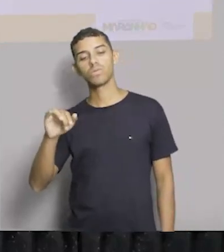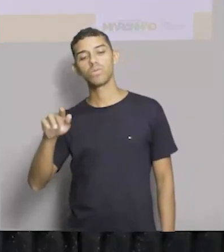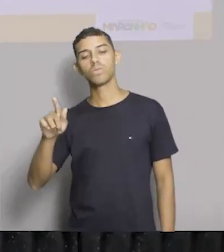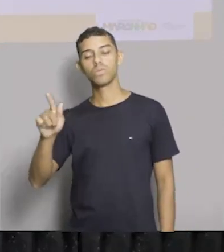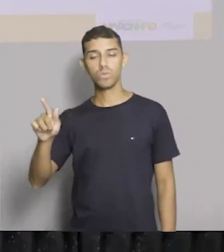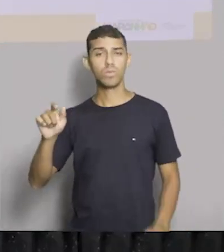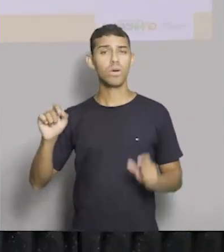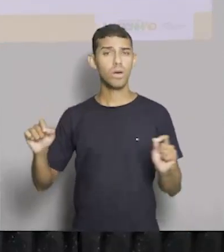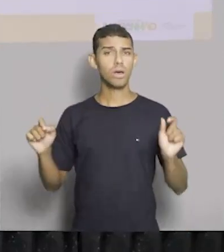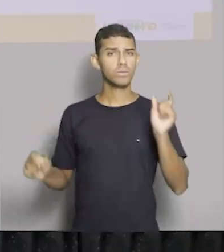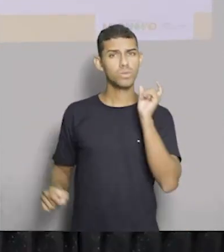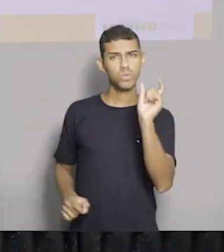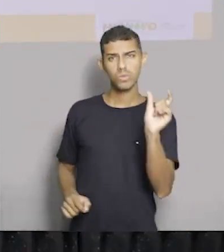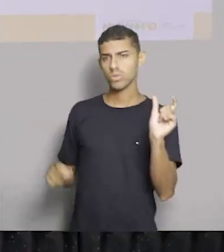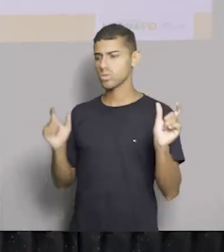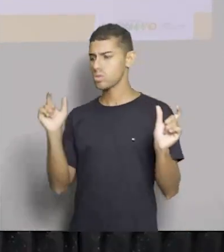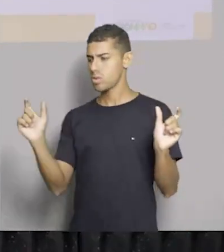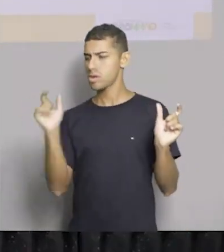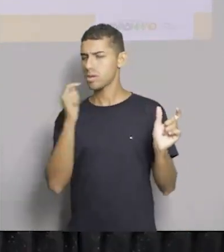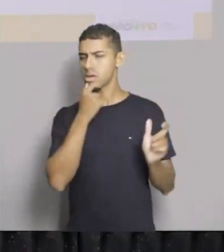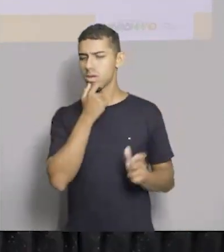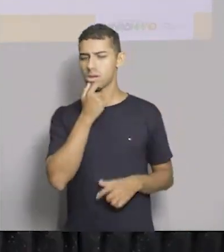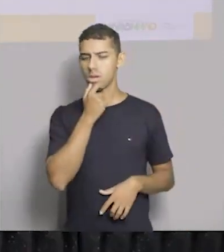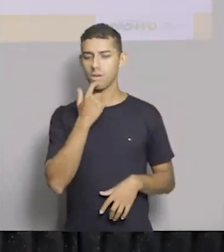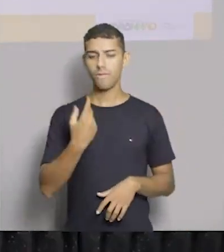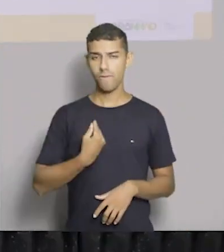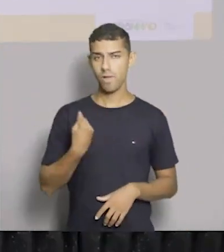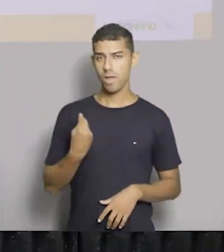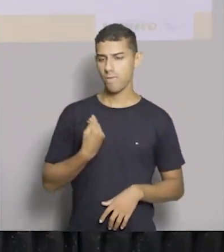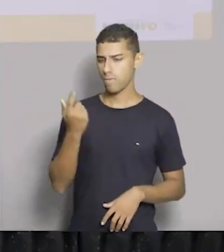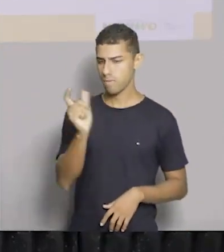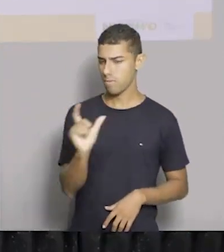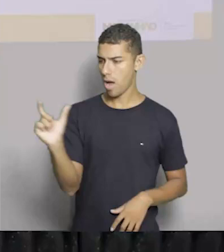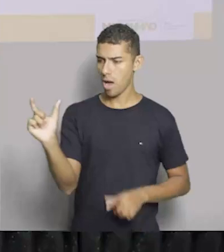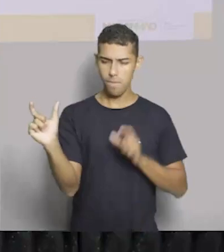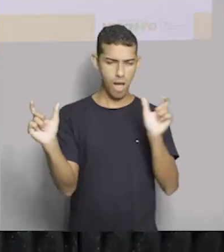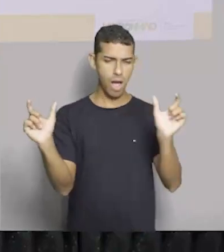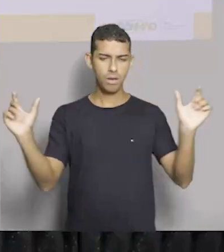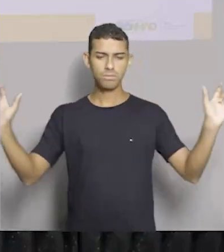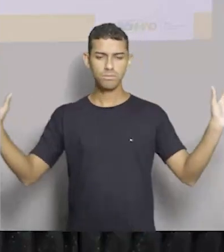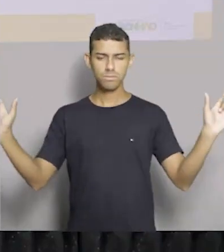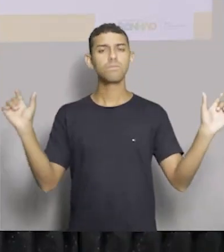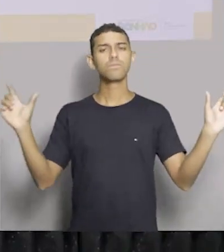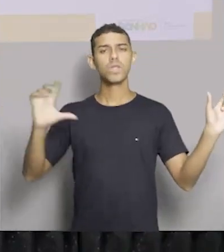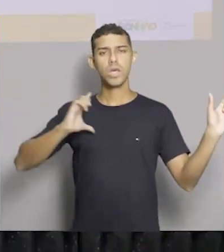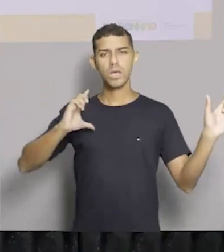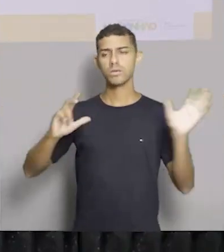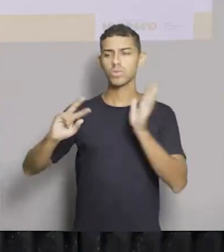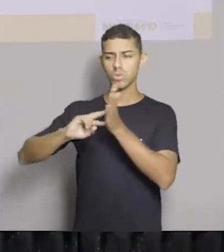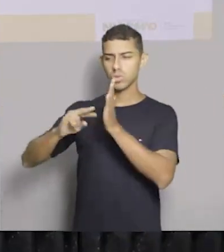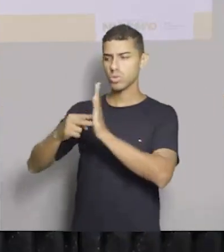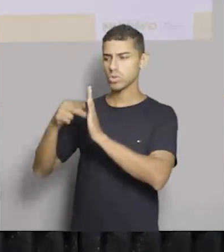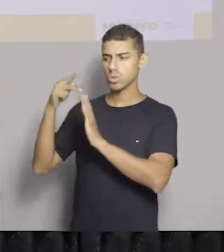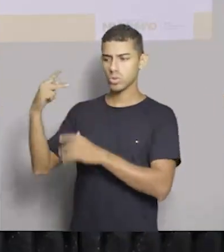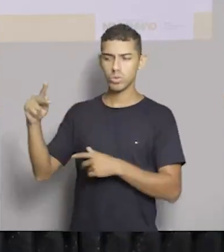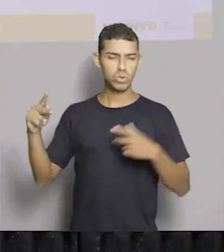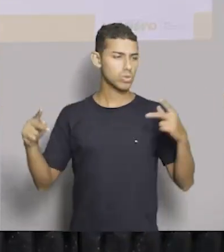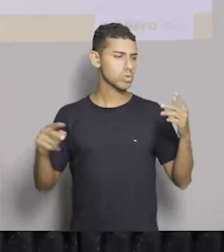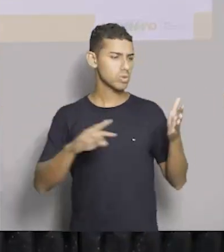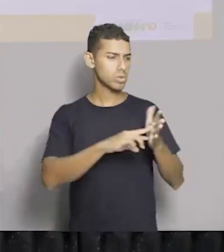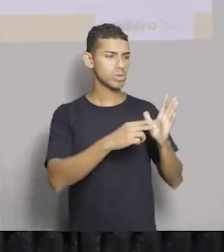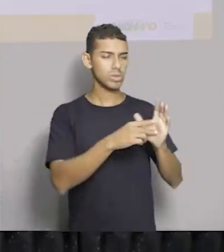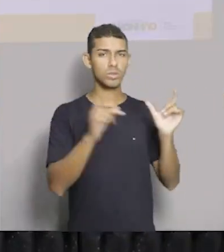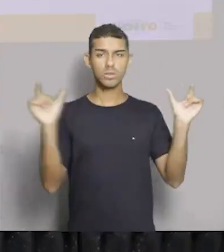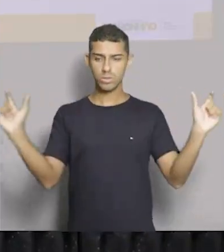pegar duas palavras em língua inglesa que existem isoladamente, que têm sentido próprio, mas quando eu junto